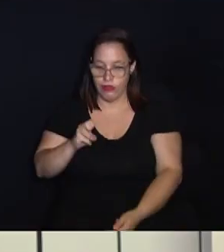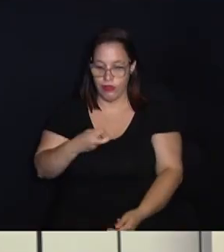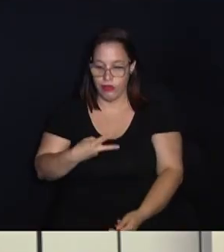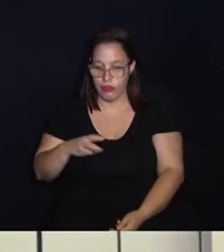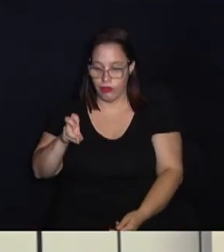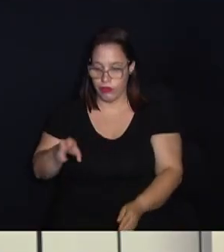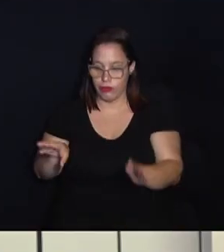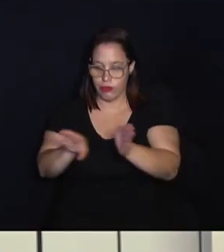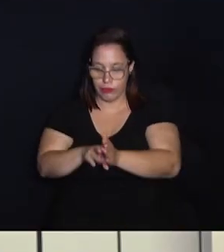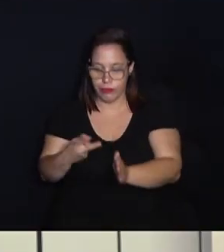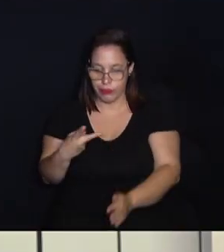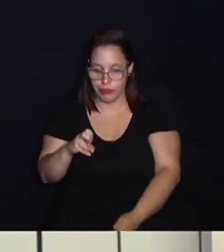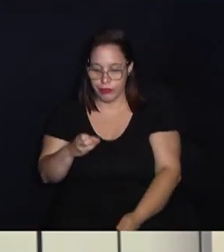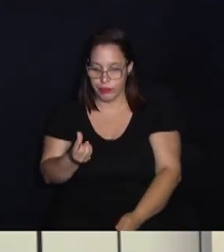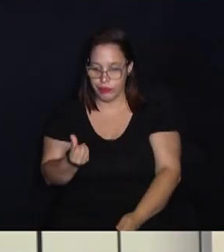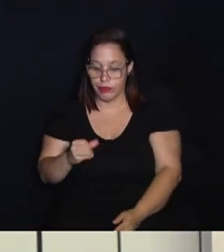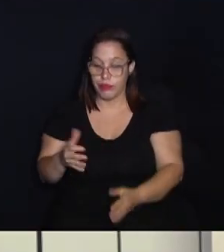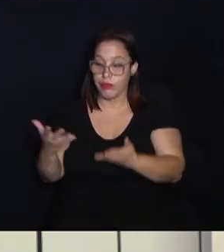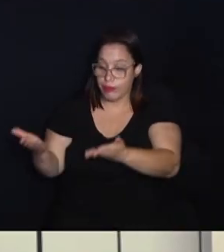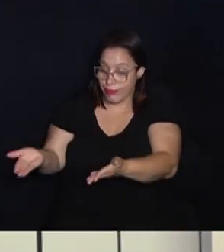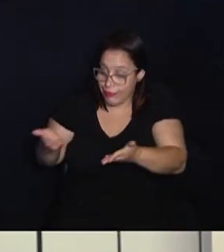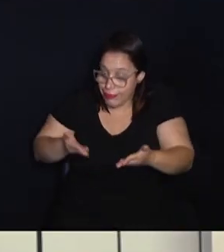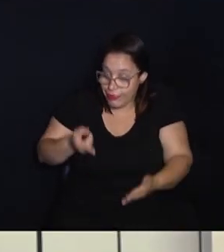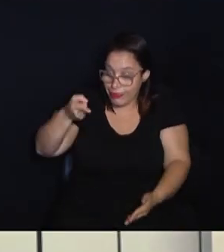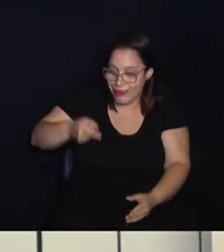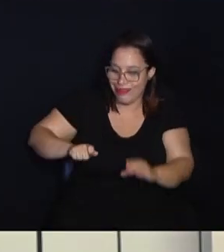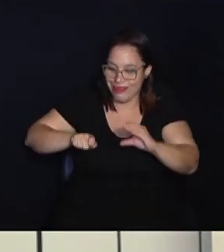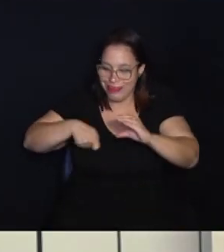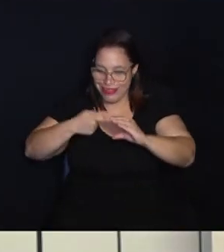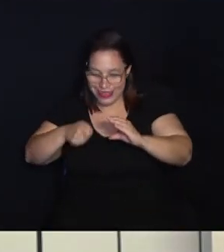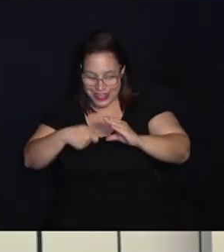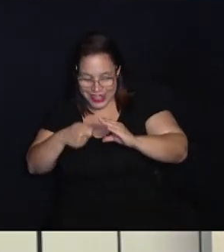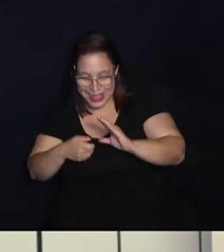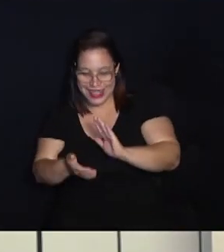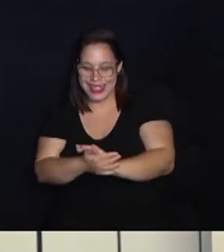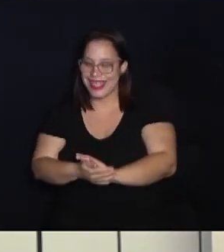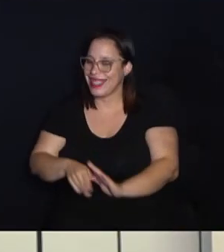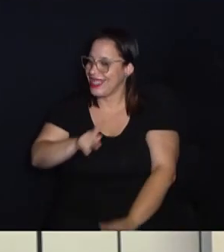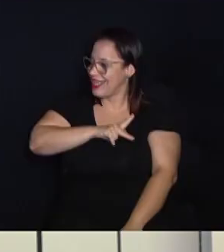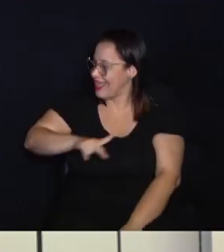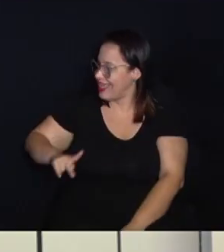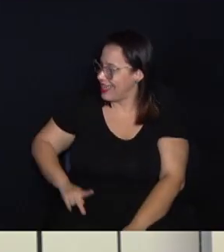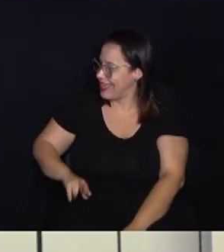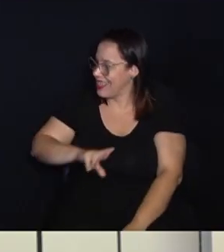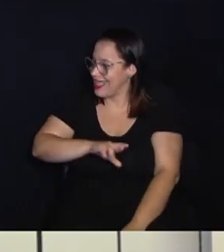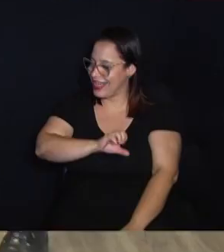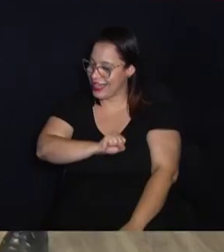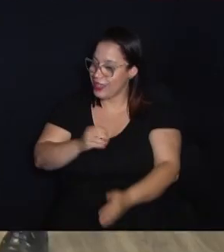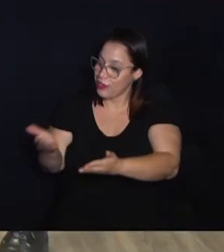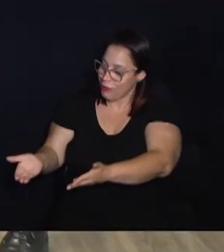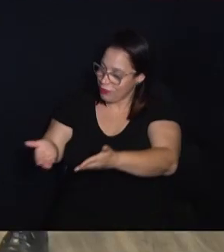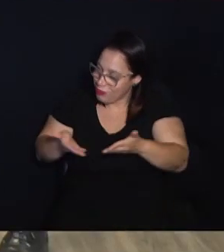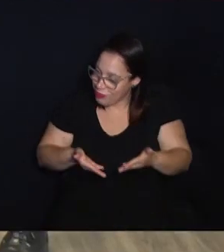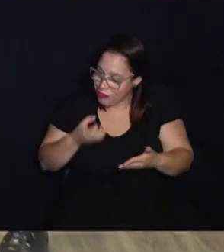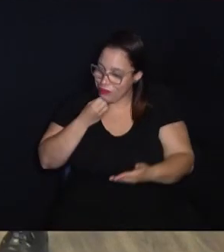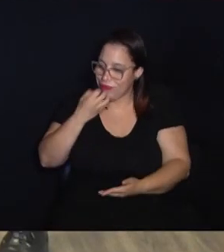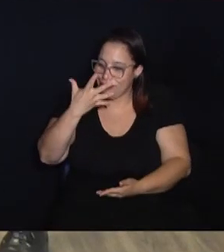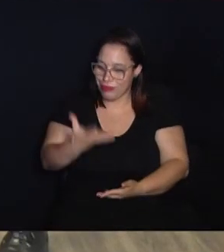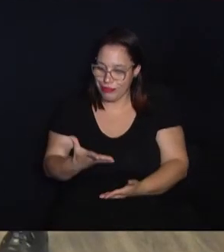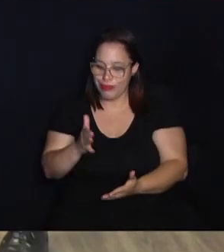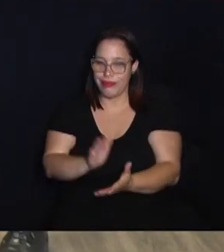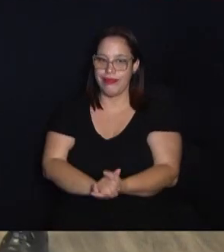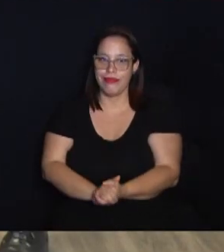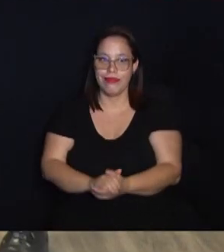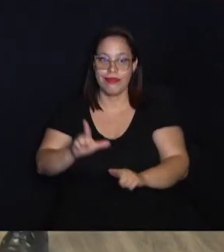2025-2026. E eu tenho o prazer de recebê-lo aqui nos nossos estúdios. Então, presidente Luiz Rossini, seja bem-vindo ao Jornal Câmara